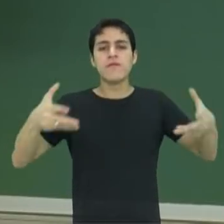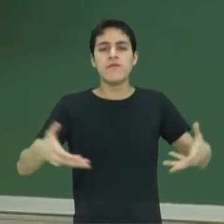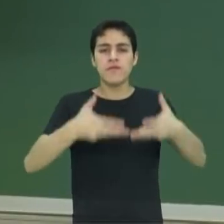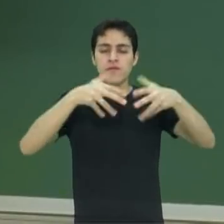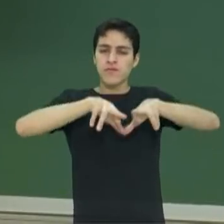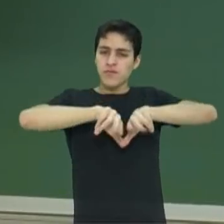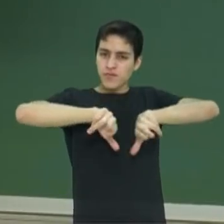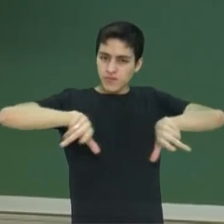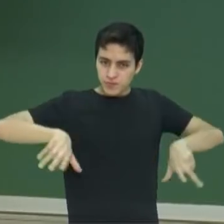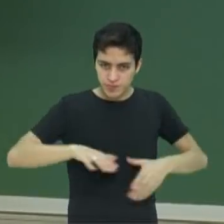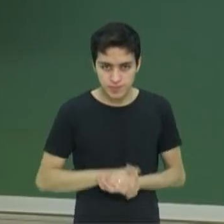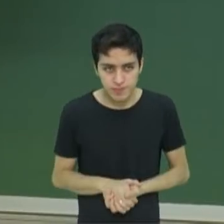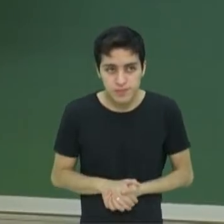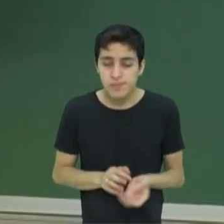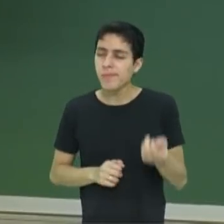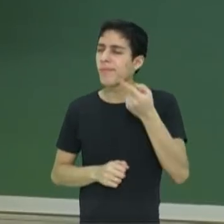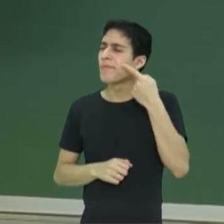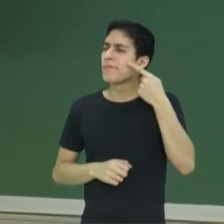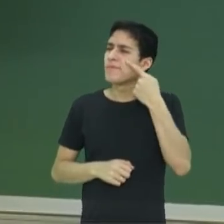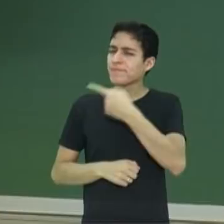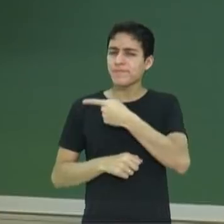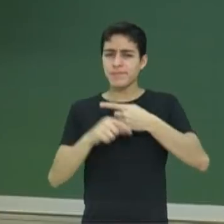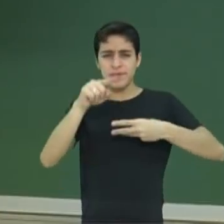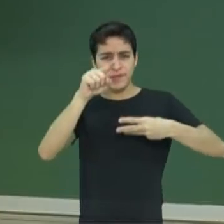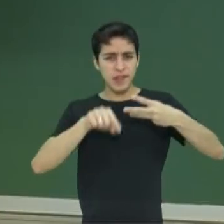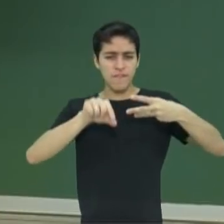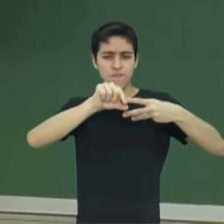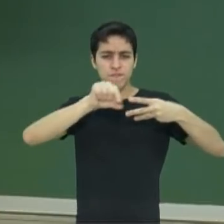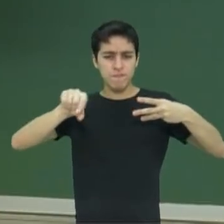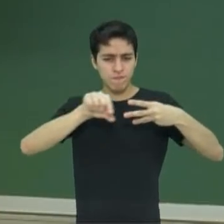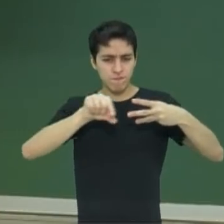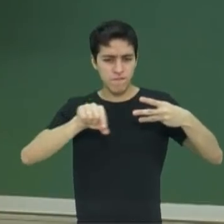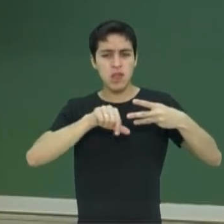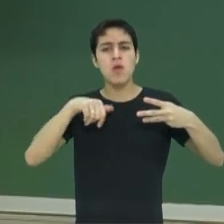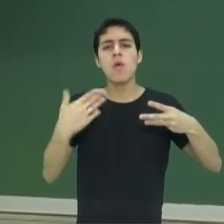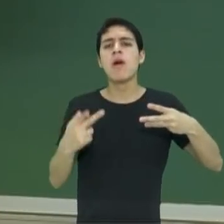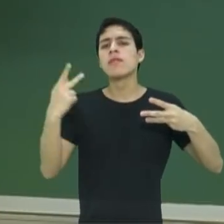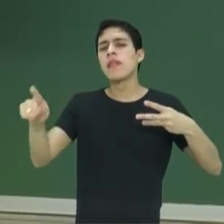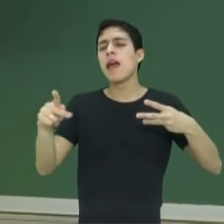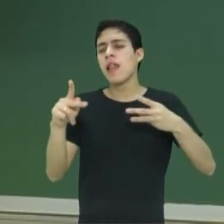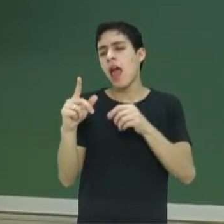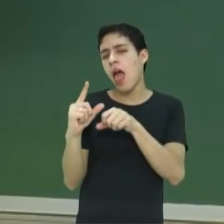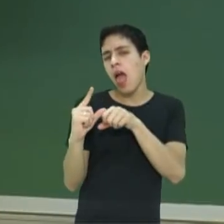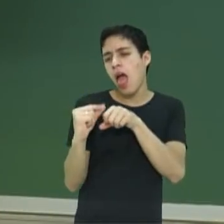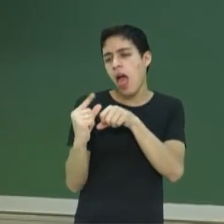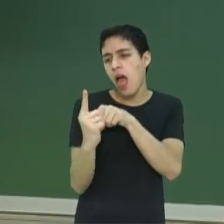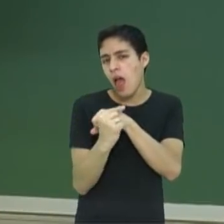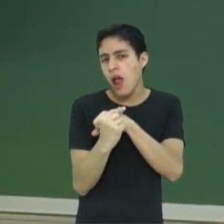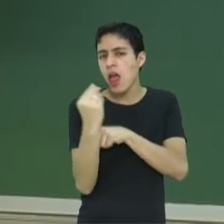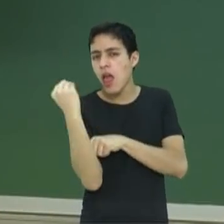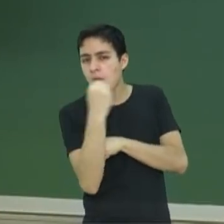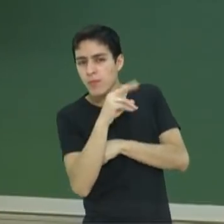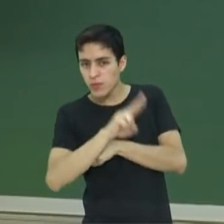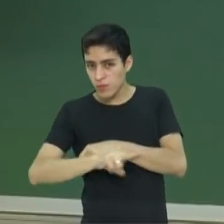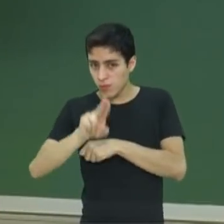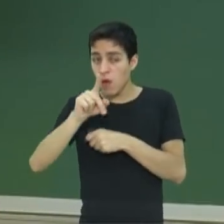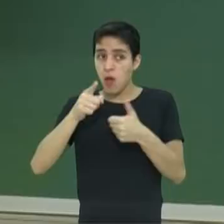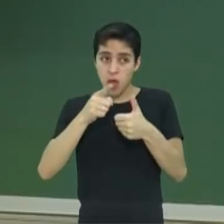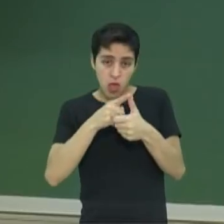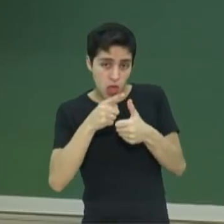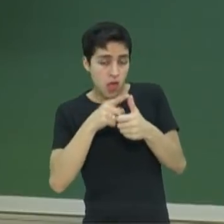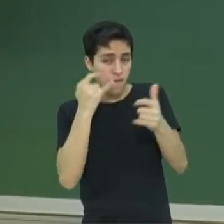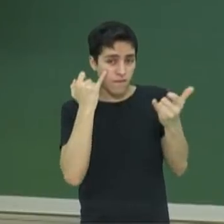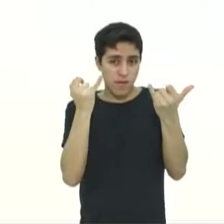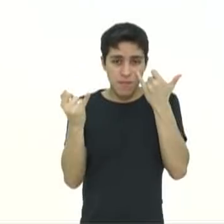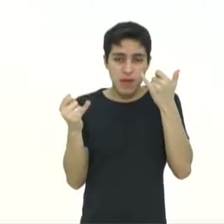3 frases, nós temos aqui os argumentos que ela utilizou. Nós podemos dividir em um argumento que é informação, outro que